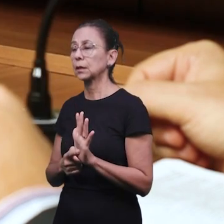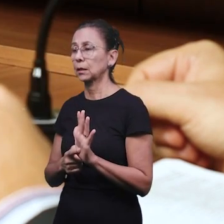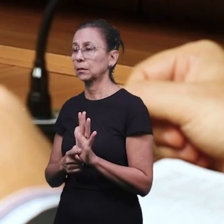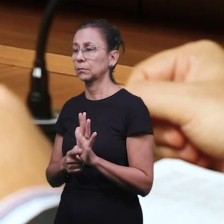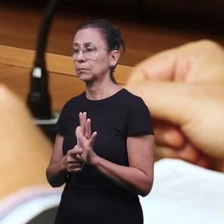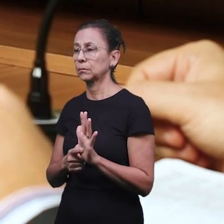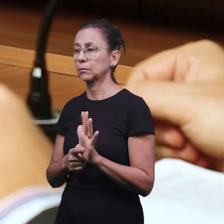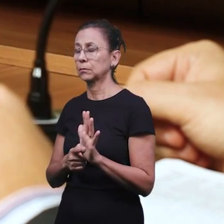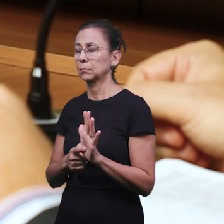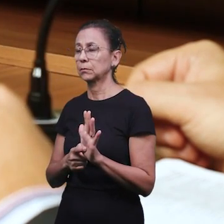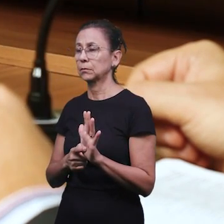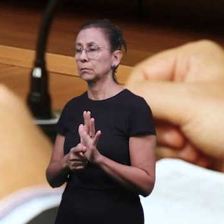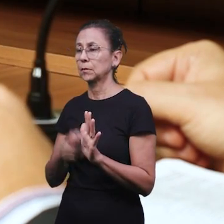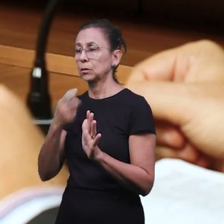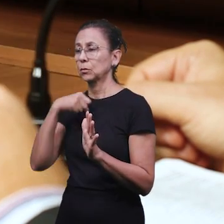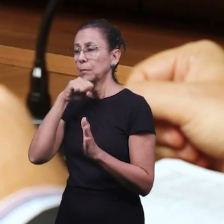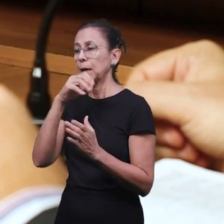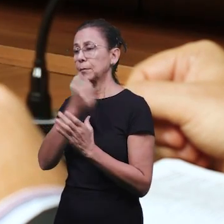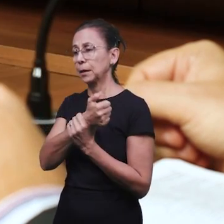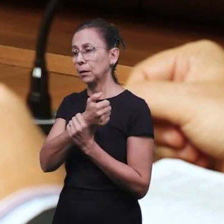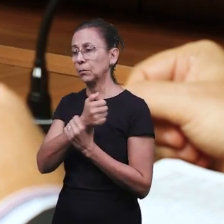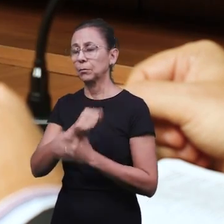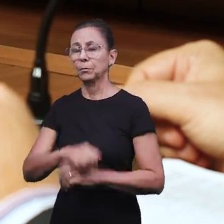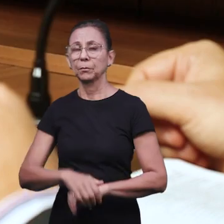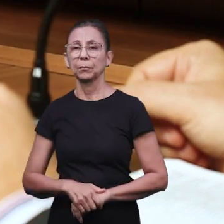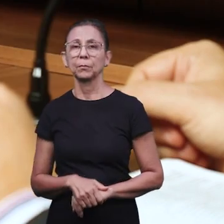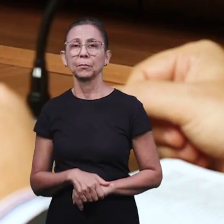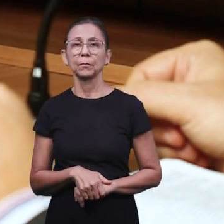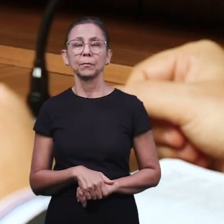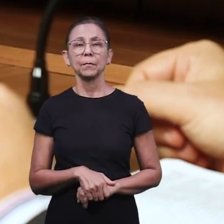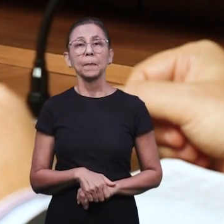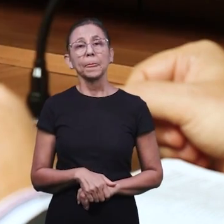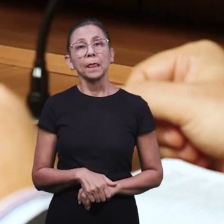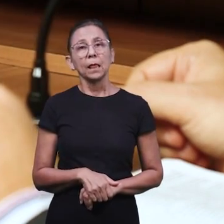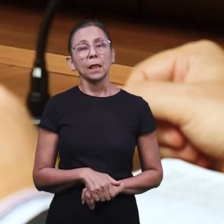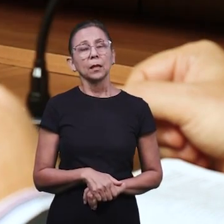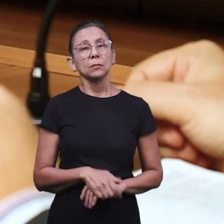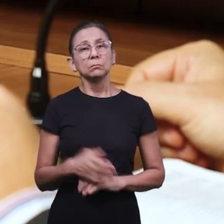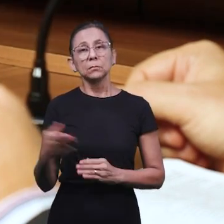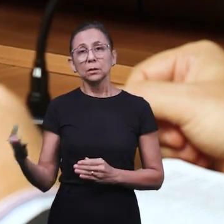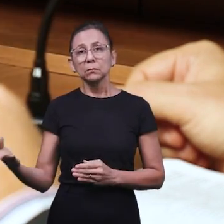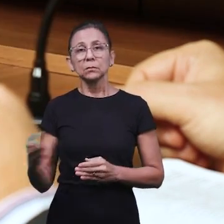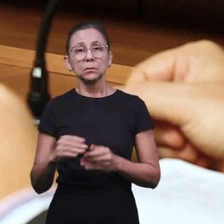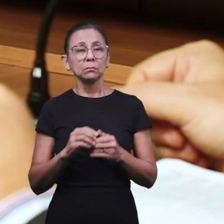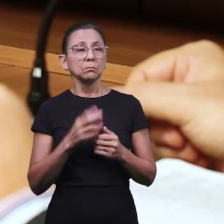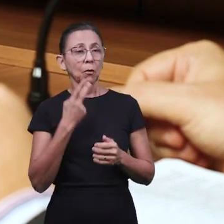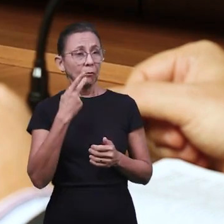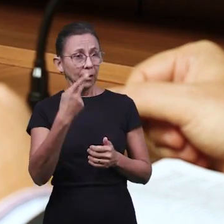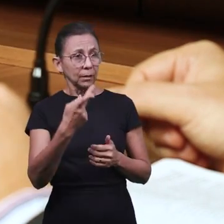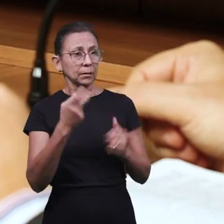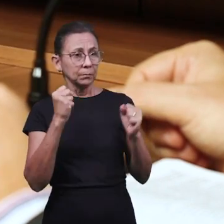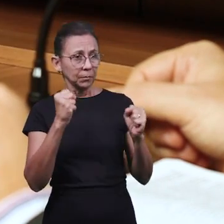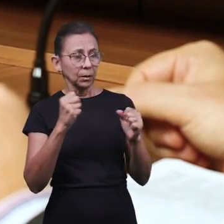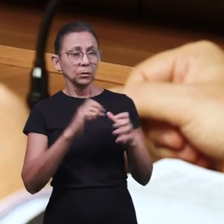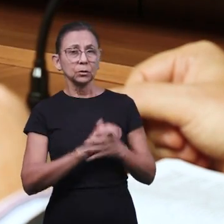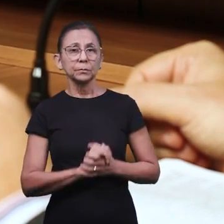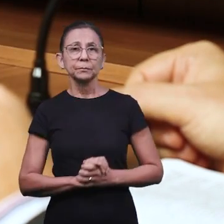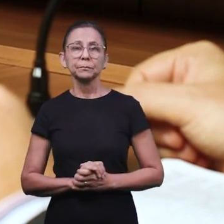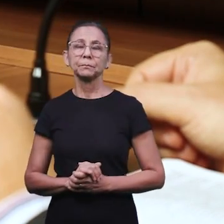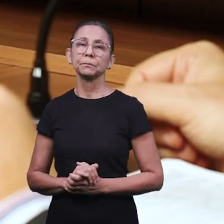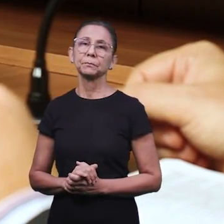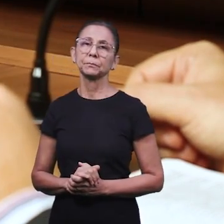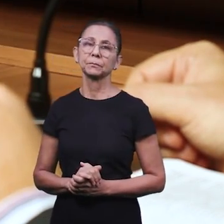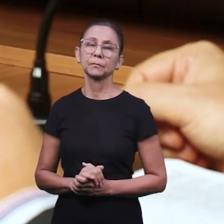fala então. Tudo que nós precisamos é deixar o Espírito Santo falar. Deixa ele falar, ele é vivo.